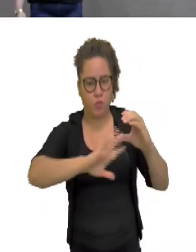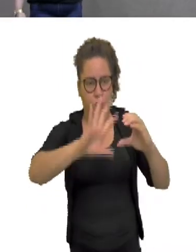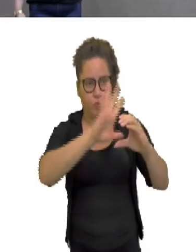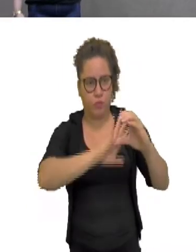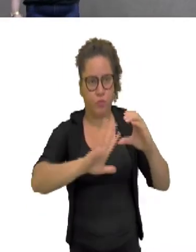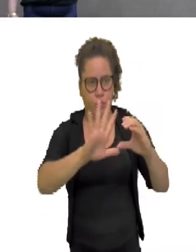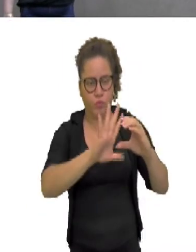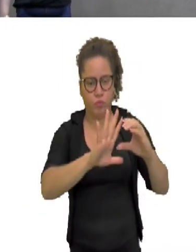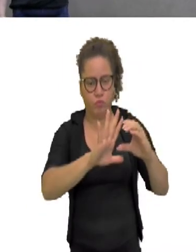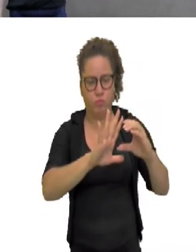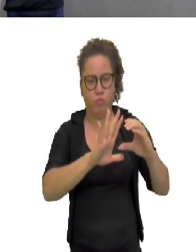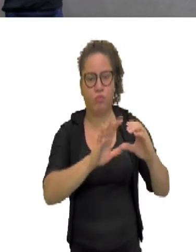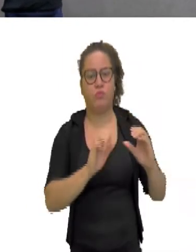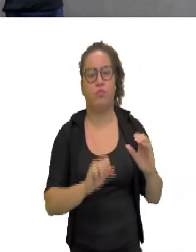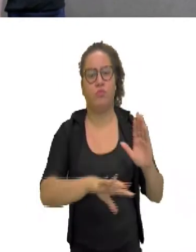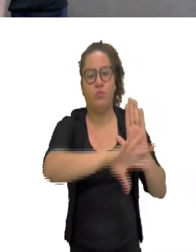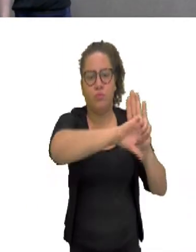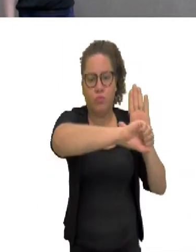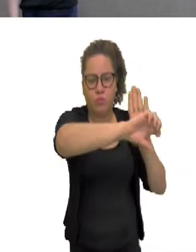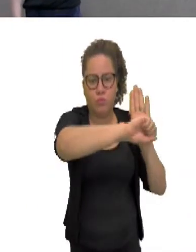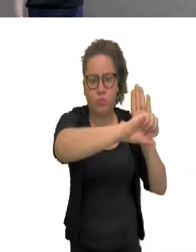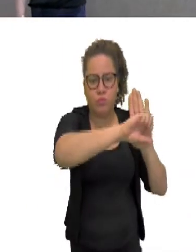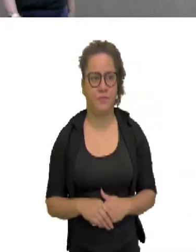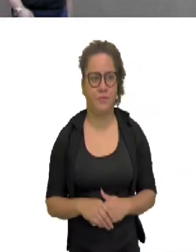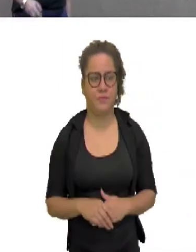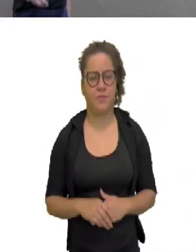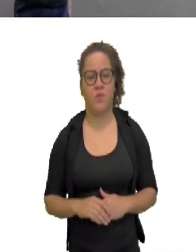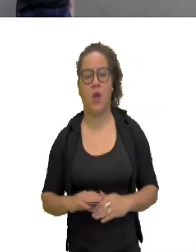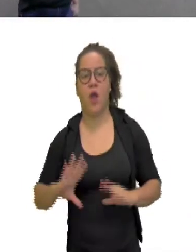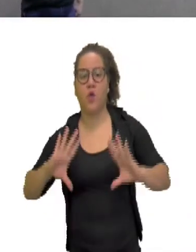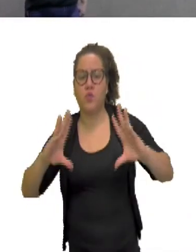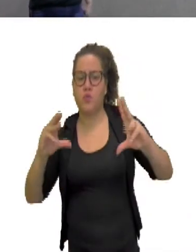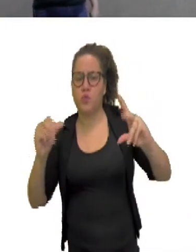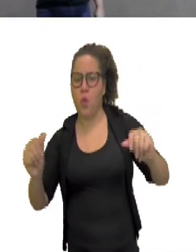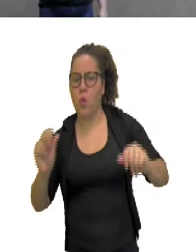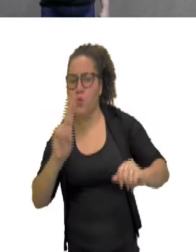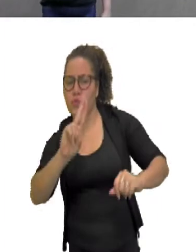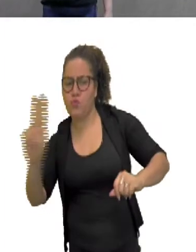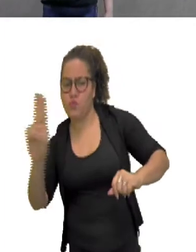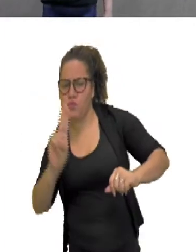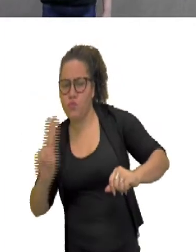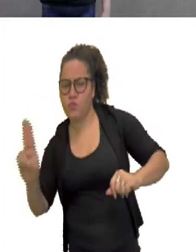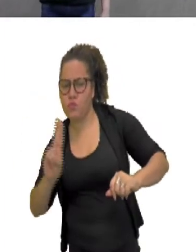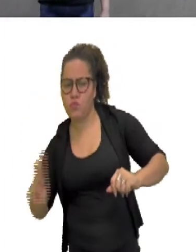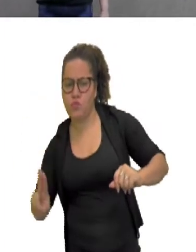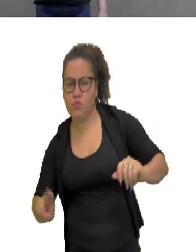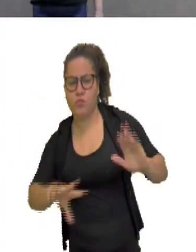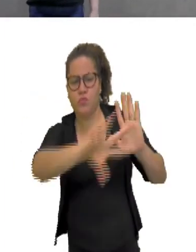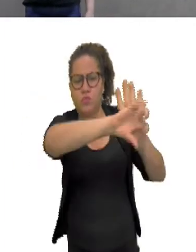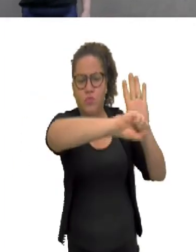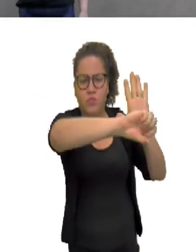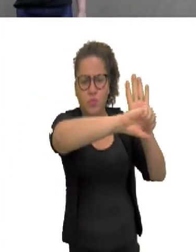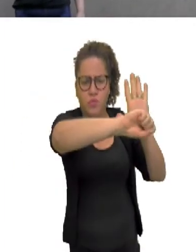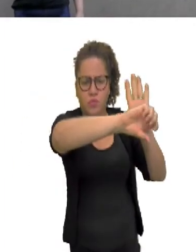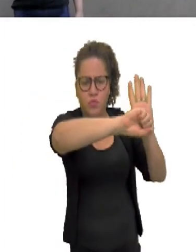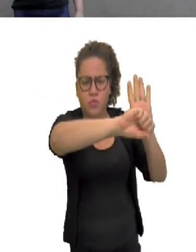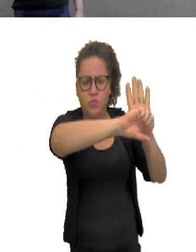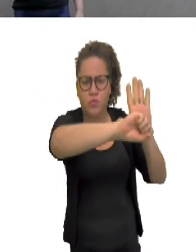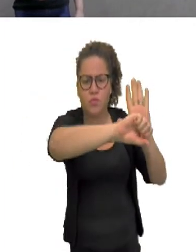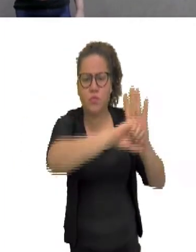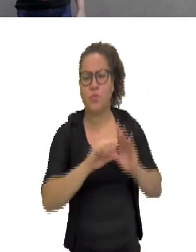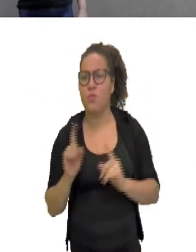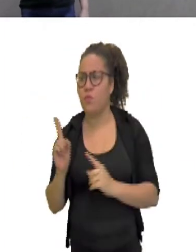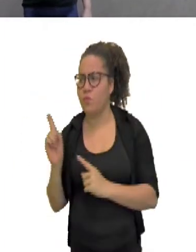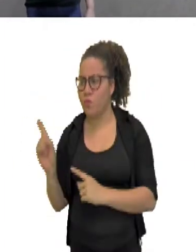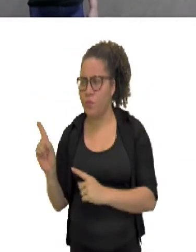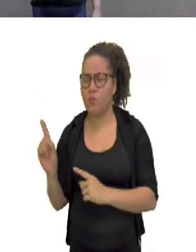Aí temos aí o desenho da célula animal. Todos esses nomes que estão em volta dessa imagem, que é a célula